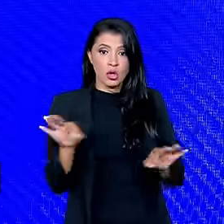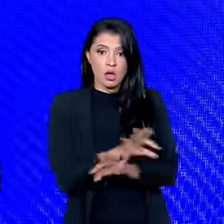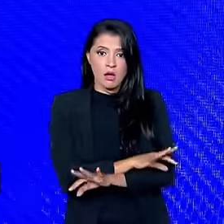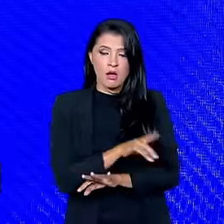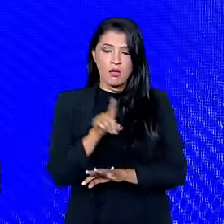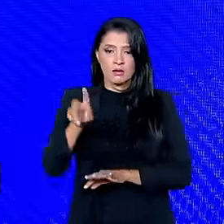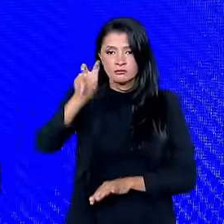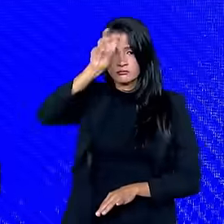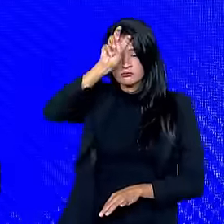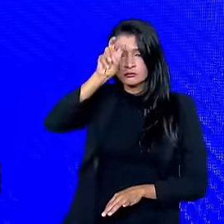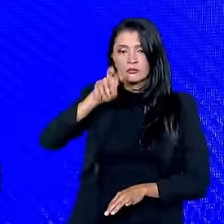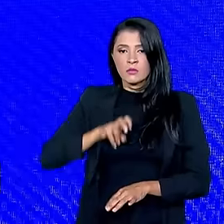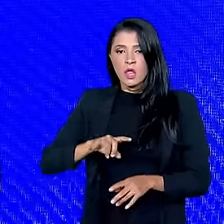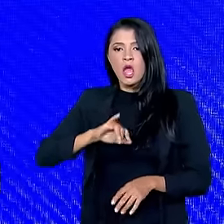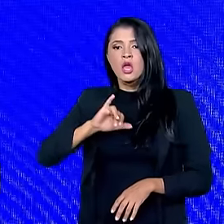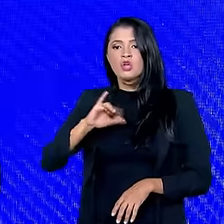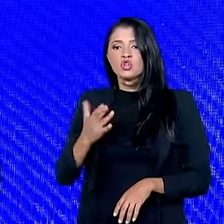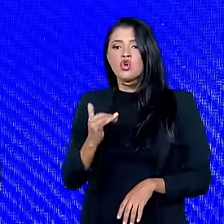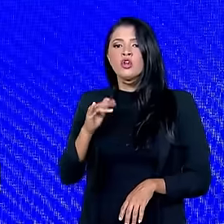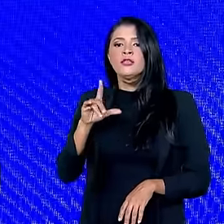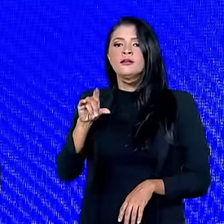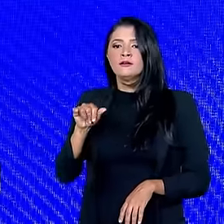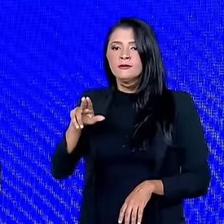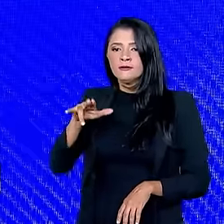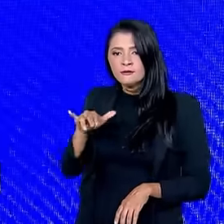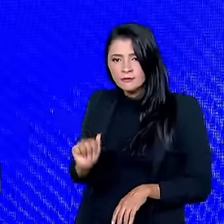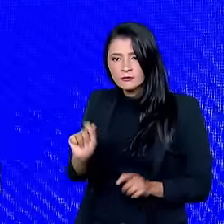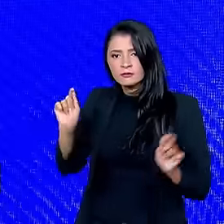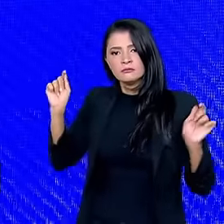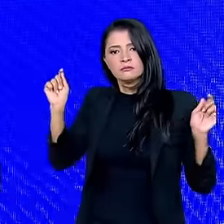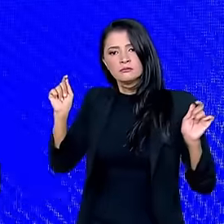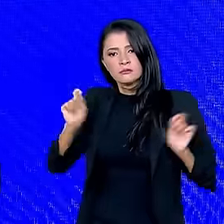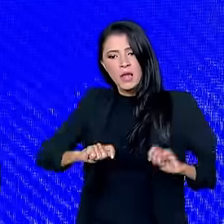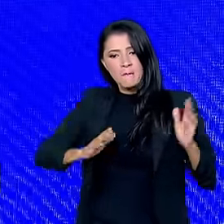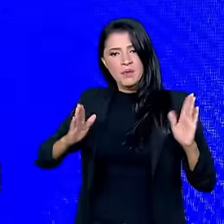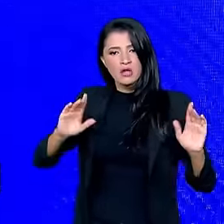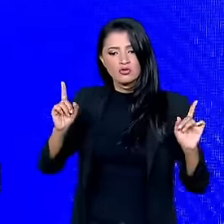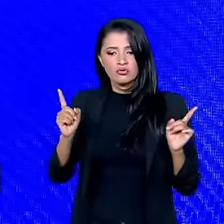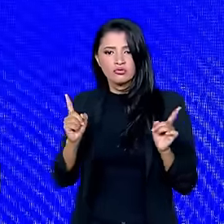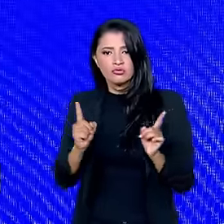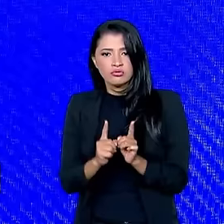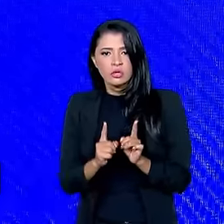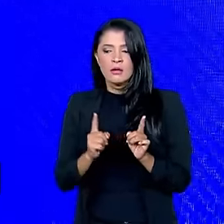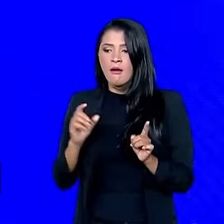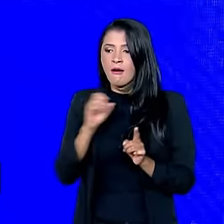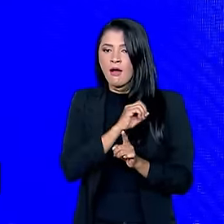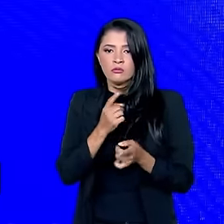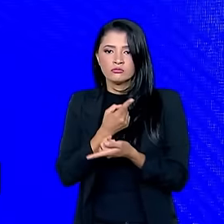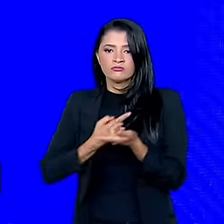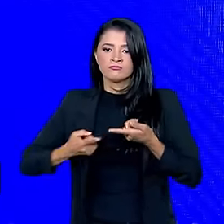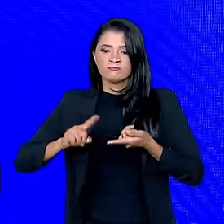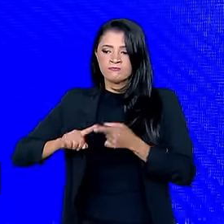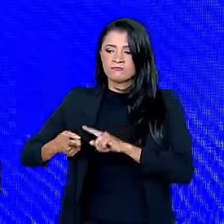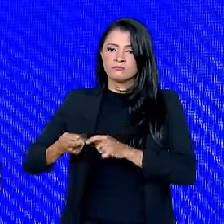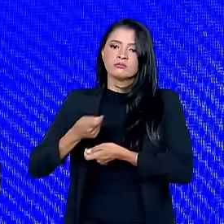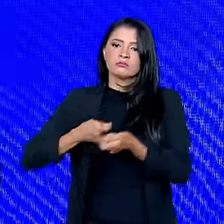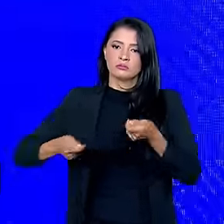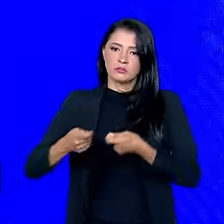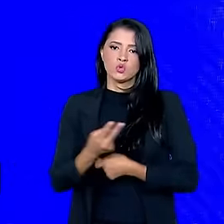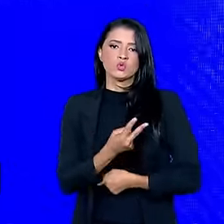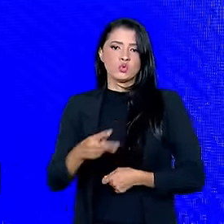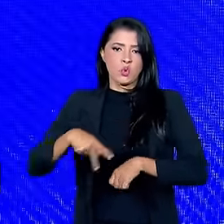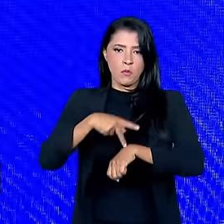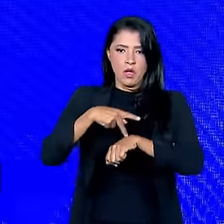Egito e a Jordânia, teremos o potencial de reduzir os prazos e os custos das transações comerciais entre Brasil e